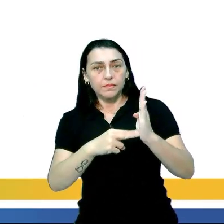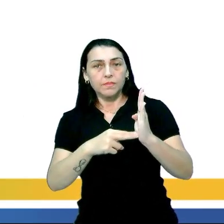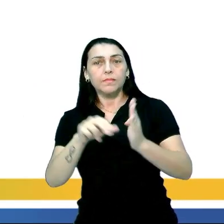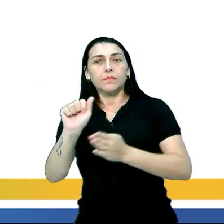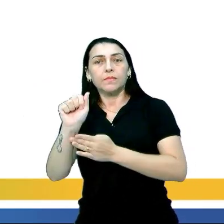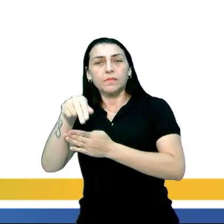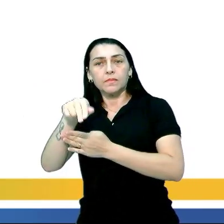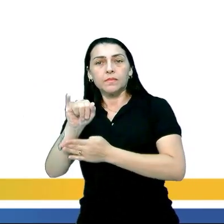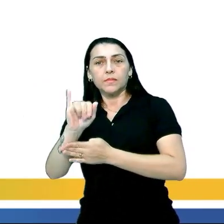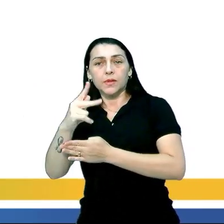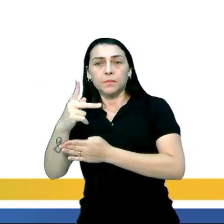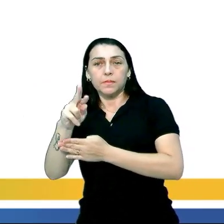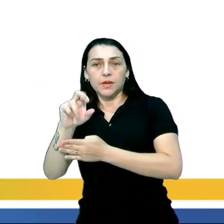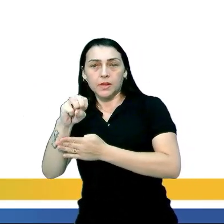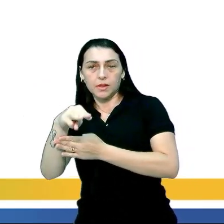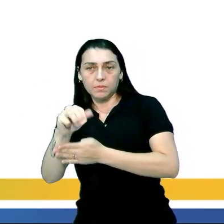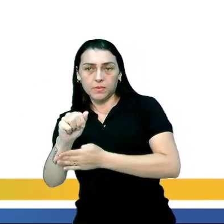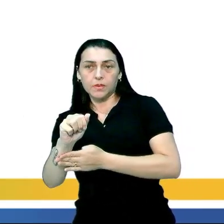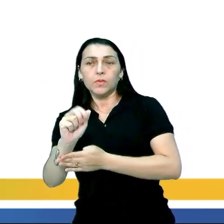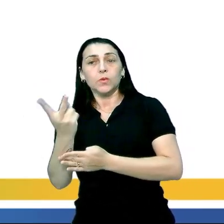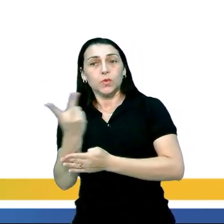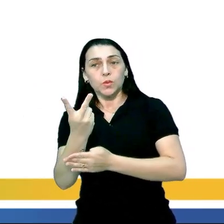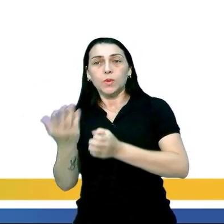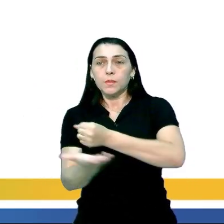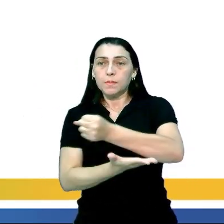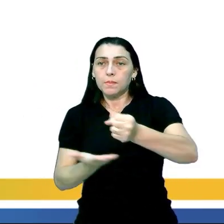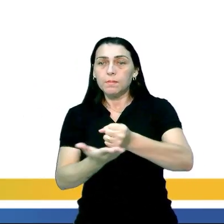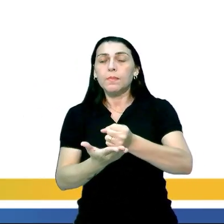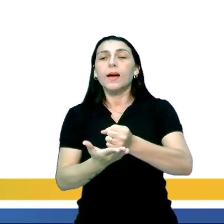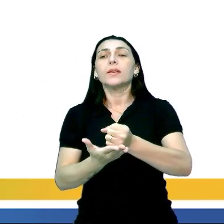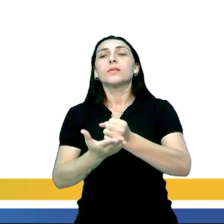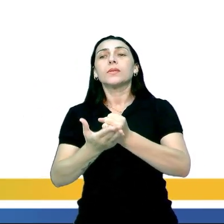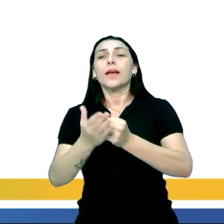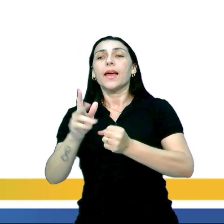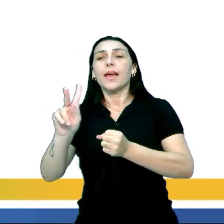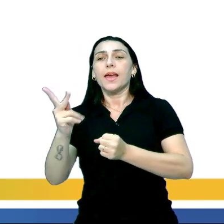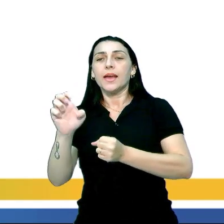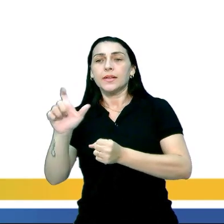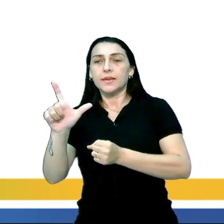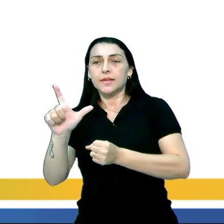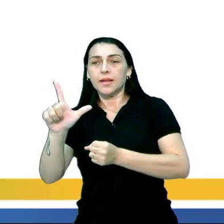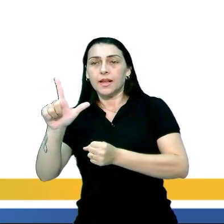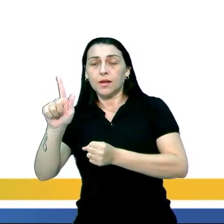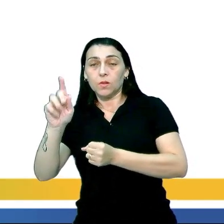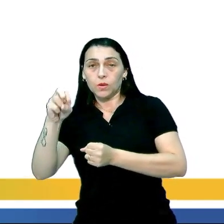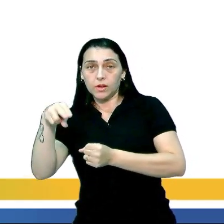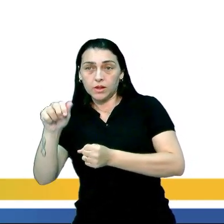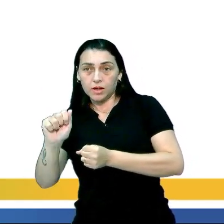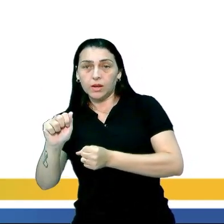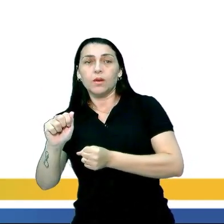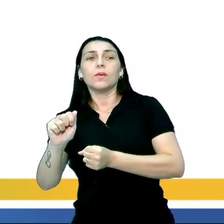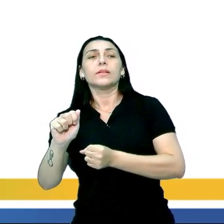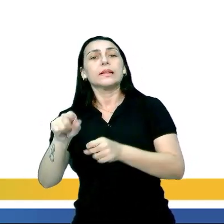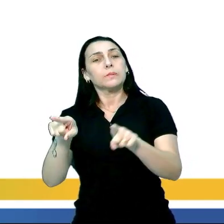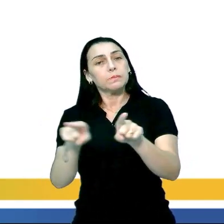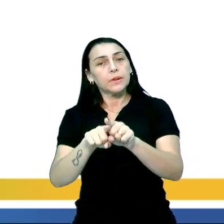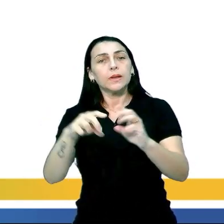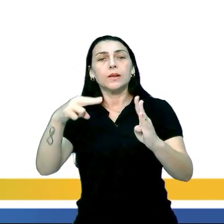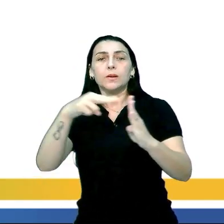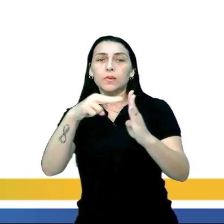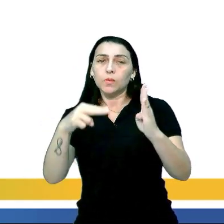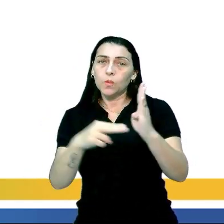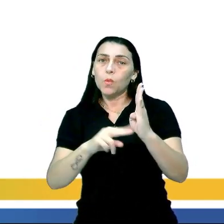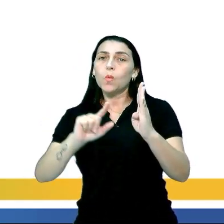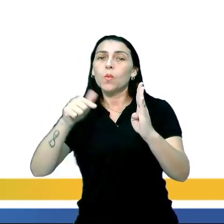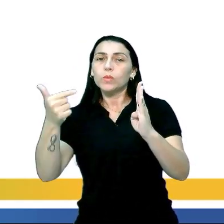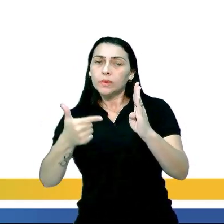prisma e um antiprisma, ambos com base hexagonal regular. Assim como o prisma, o antiprisma